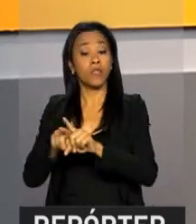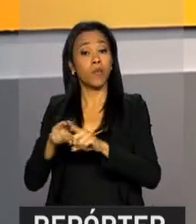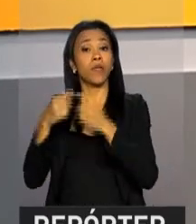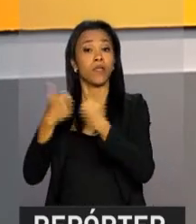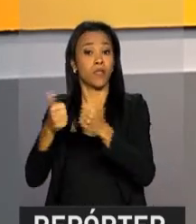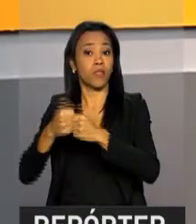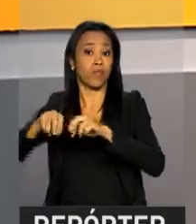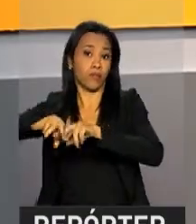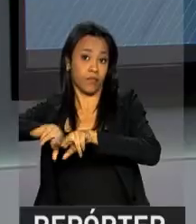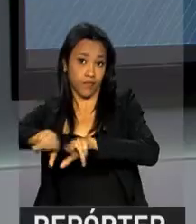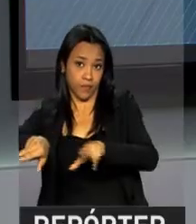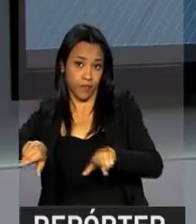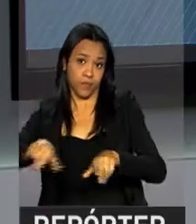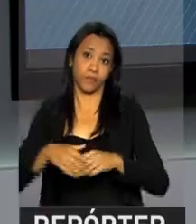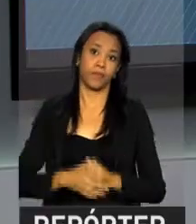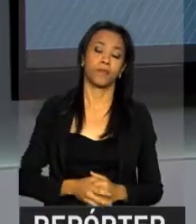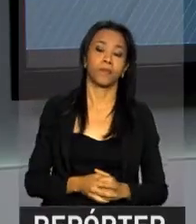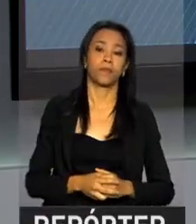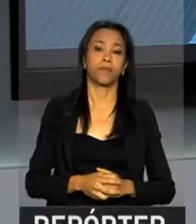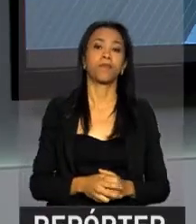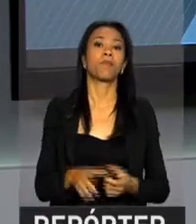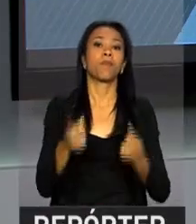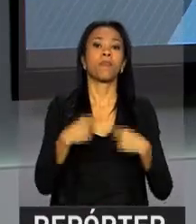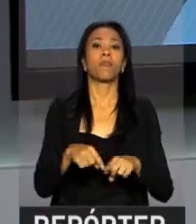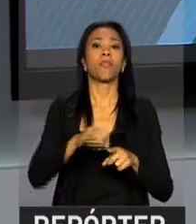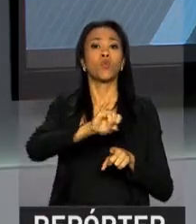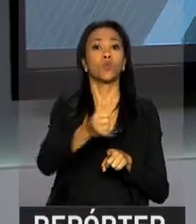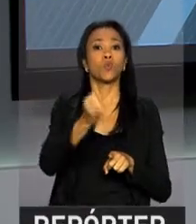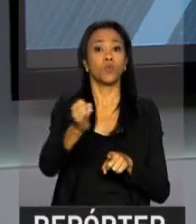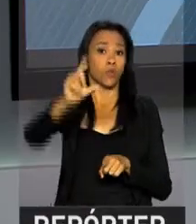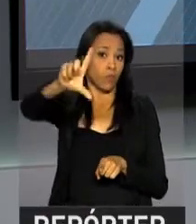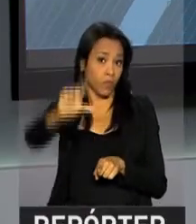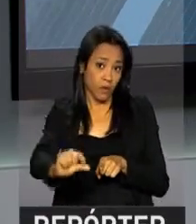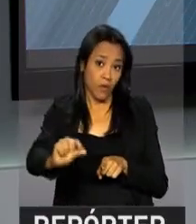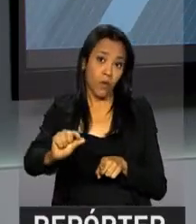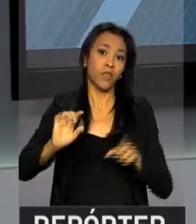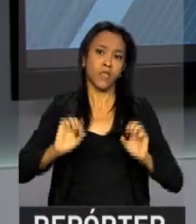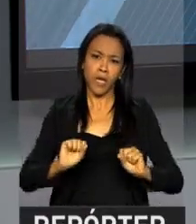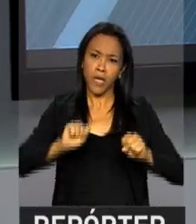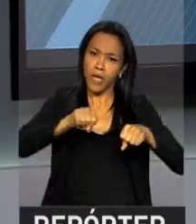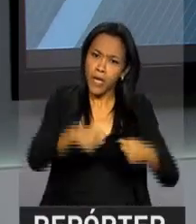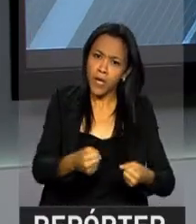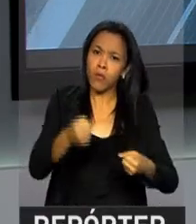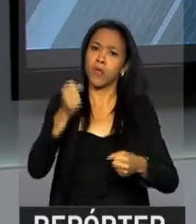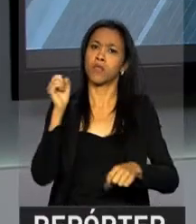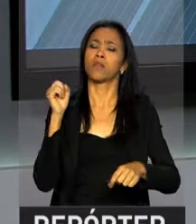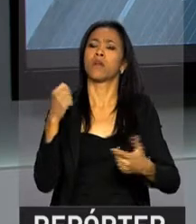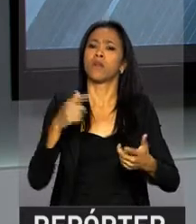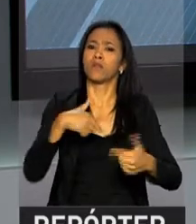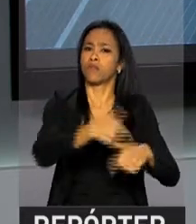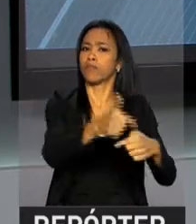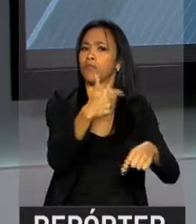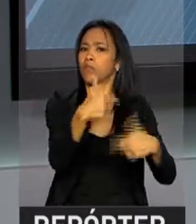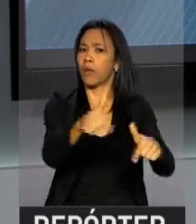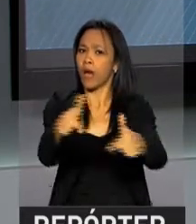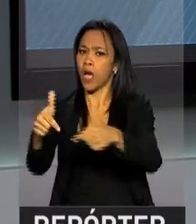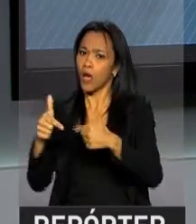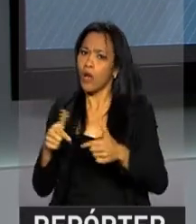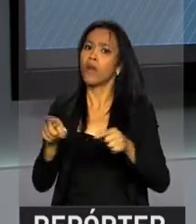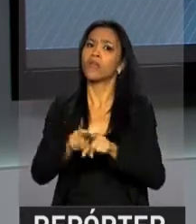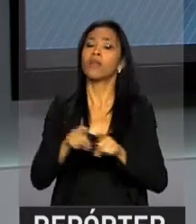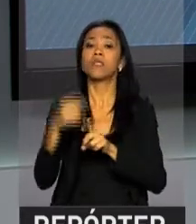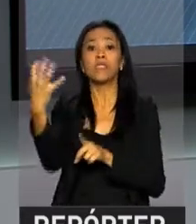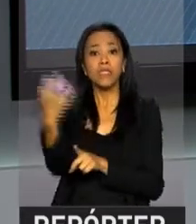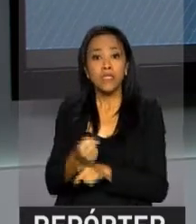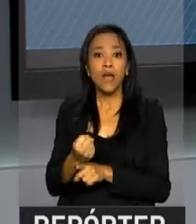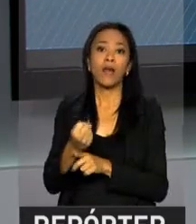transportes a taxa de juros menores recuperação no mercado de trabalho eo respeito dos saques das